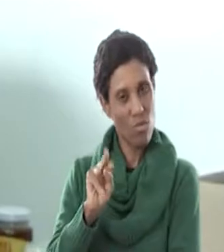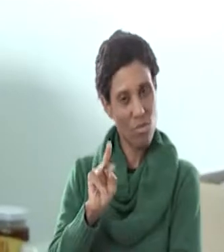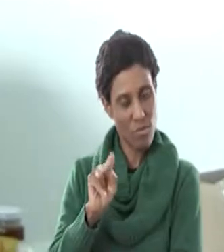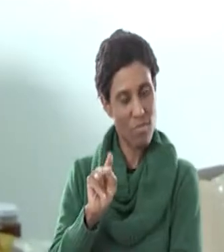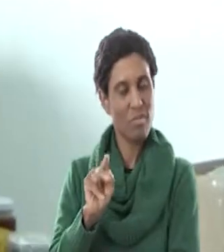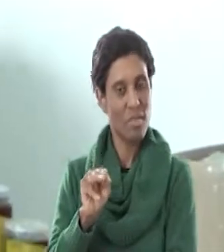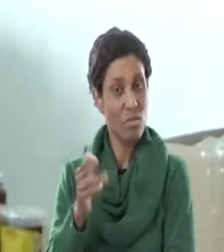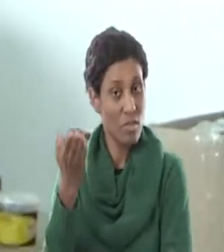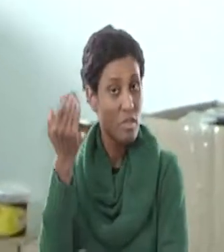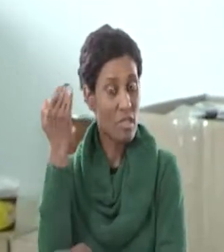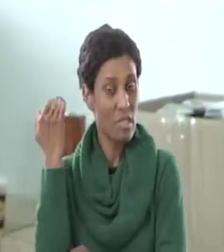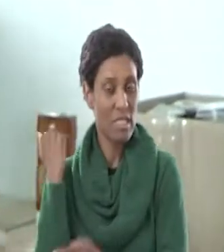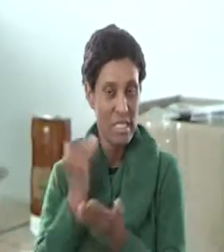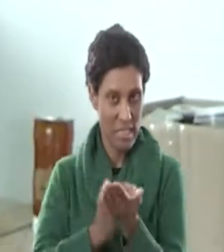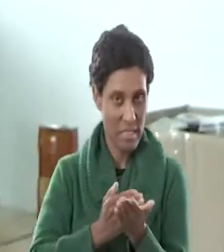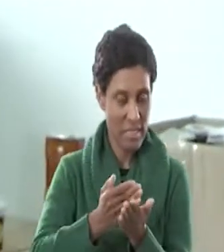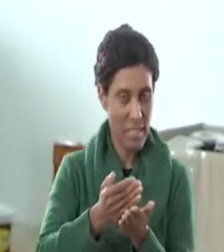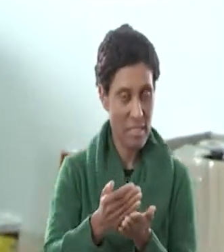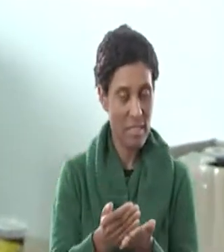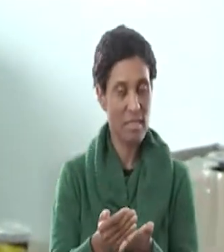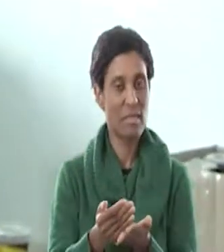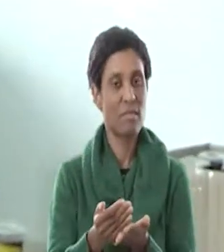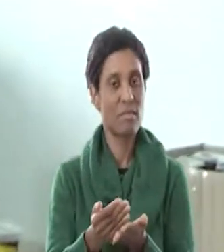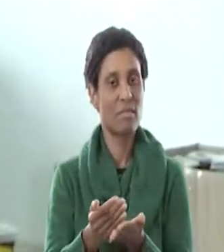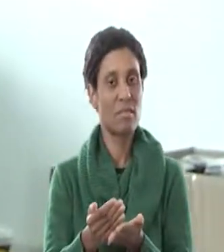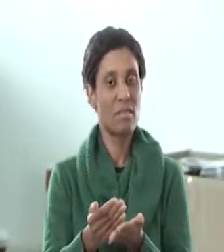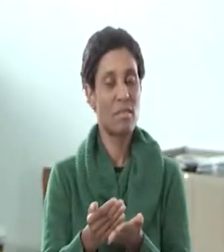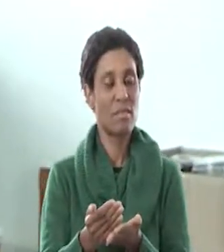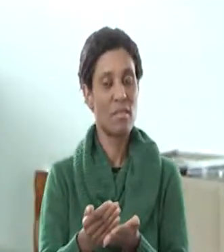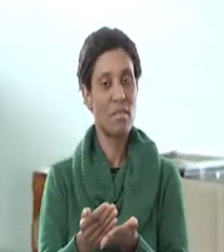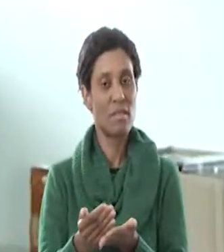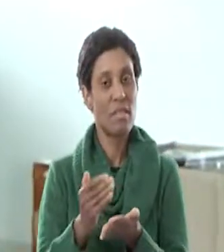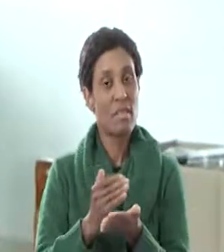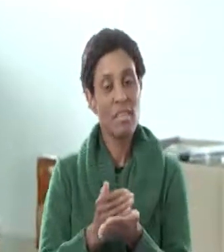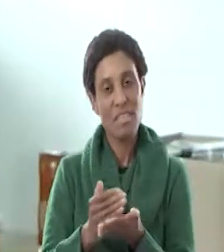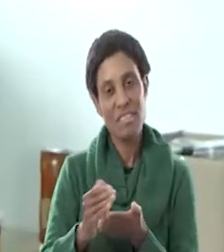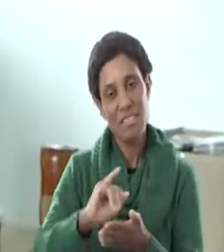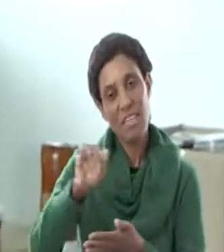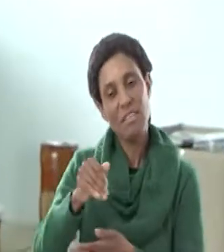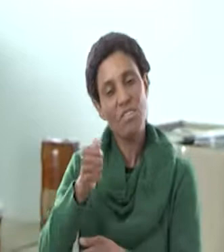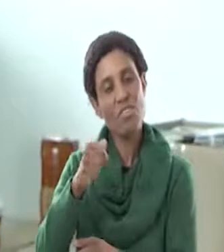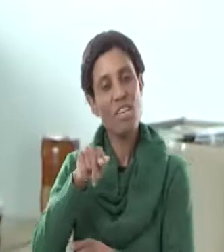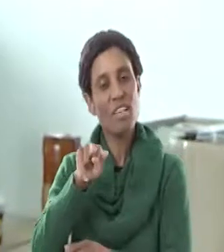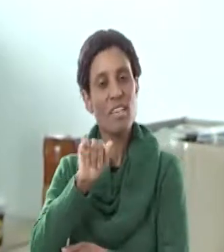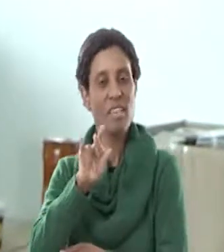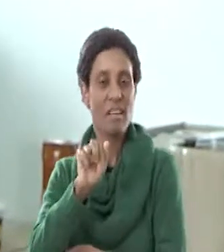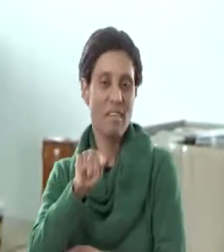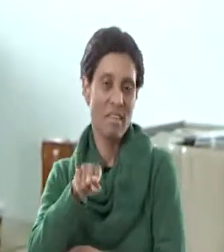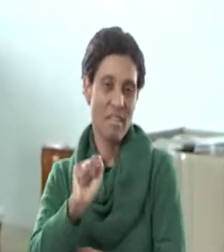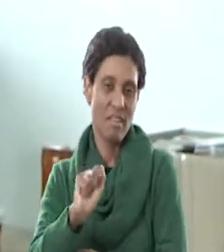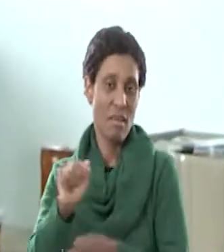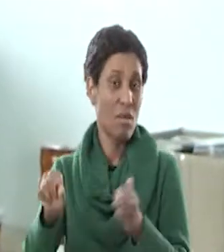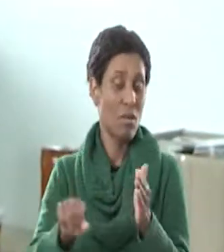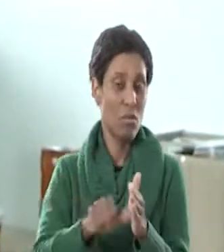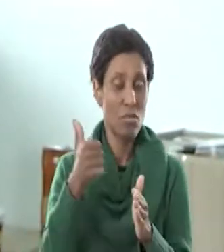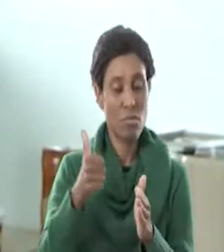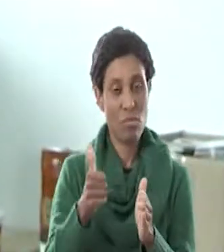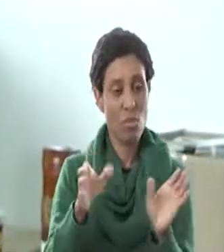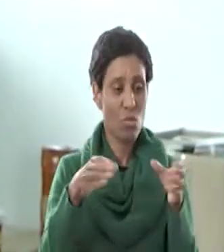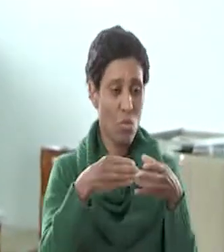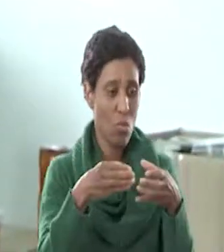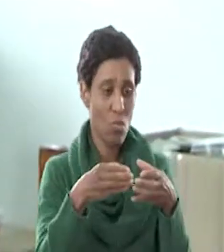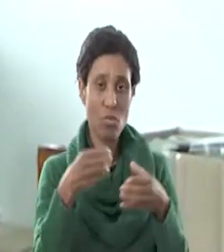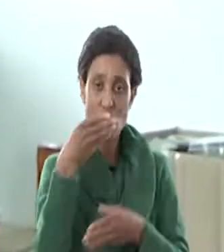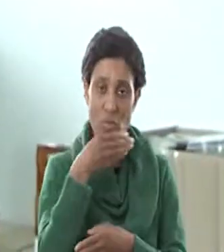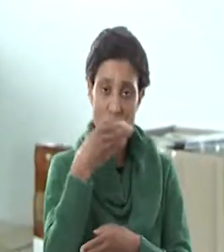Os irmãos Raubenthal, que na época começaram, eles começaram com a Flossul, começaram em Jaquirana, na verdade,